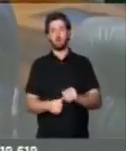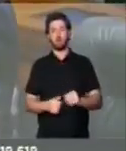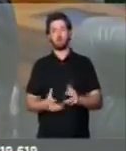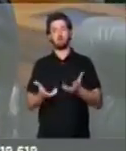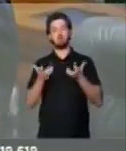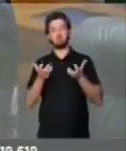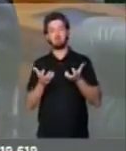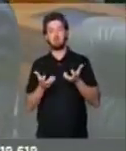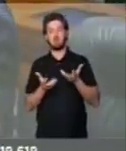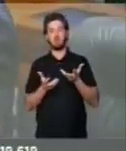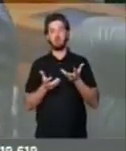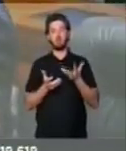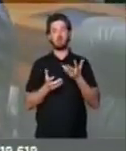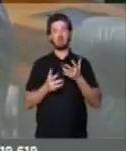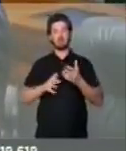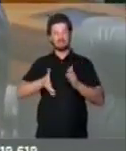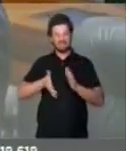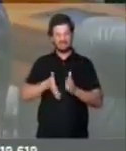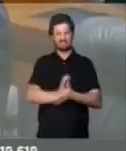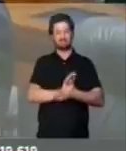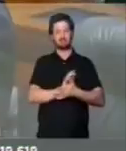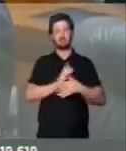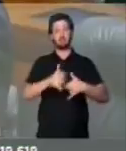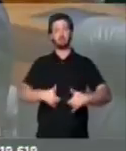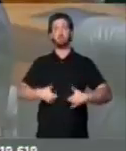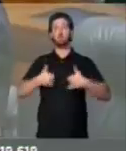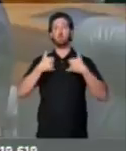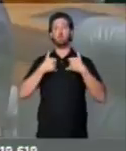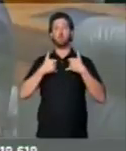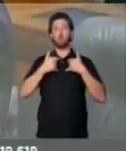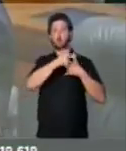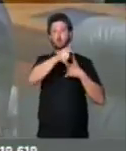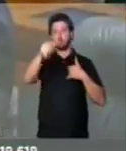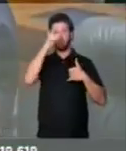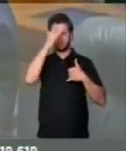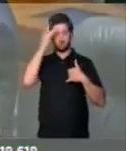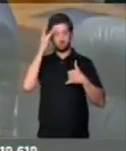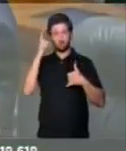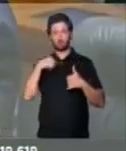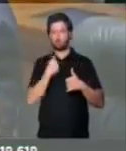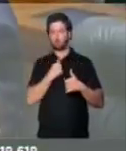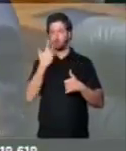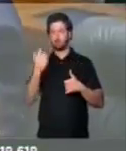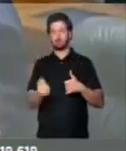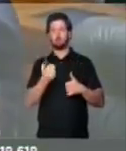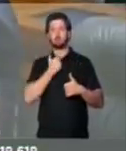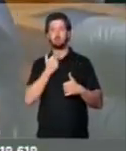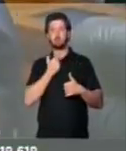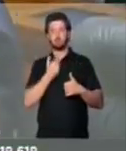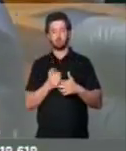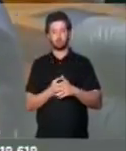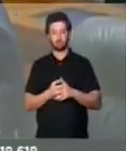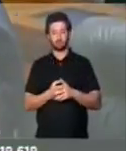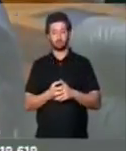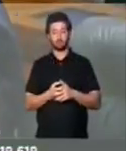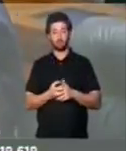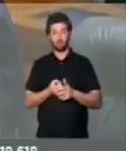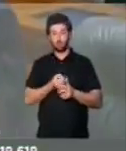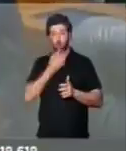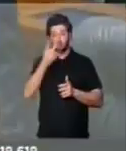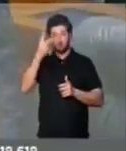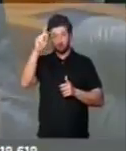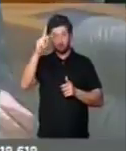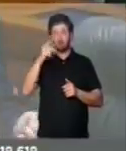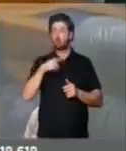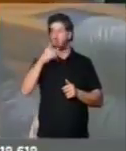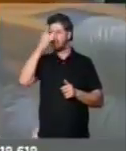querem massacrar a honra alheia. Nós não podemos aceitar isso. O seu discurso, eu quero